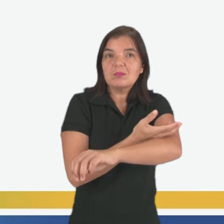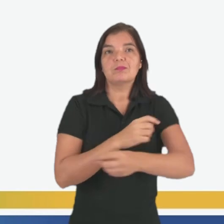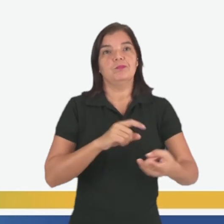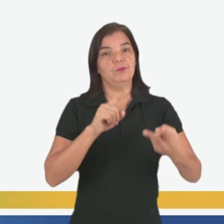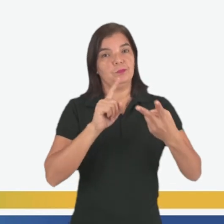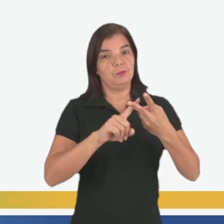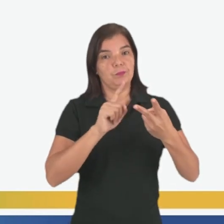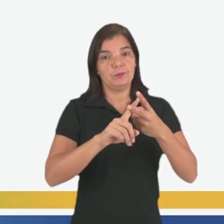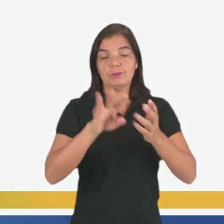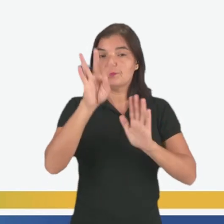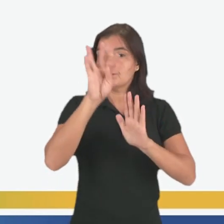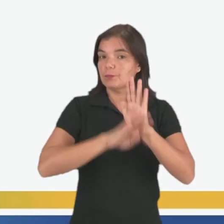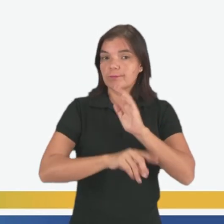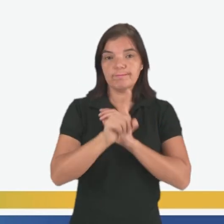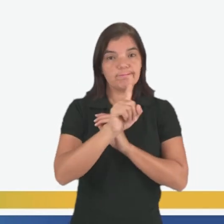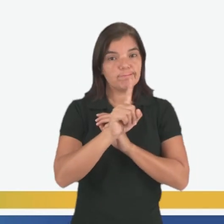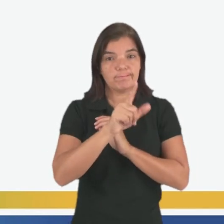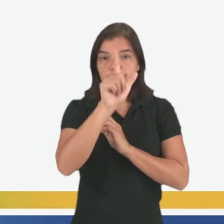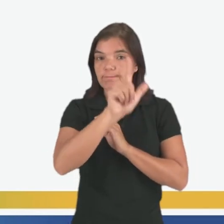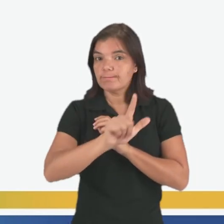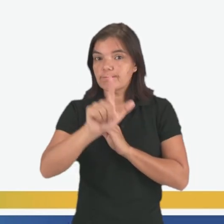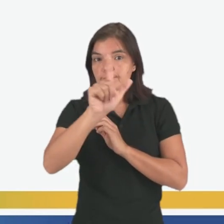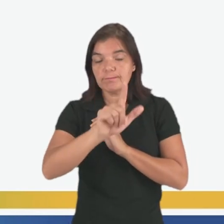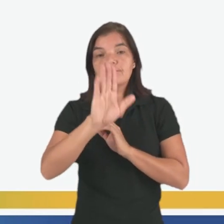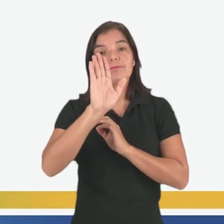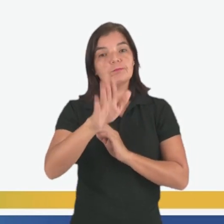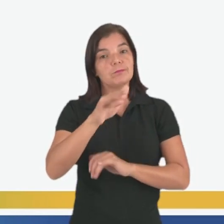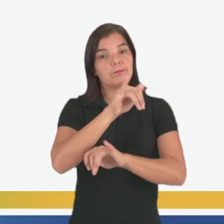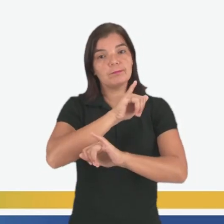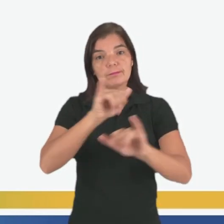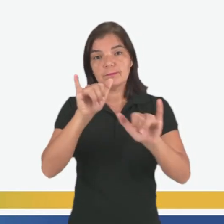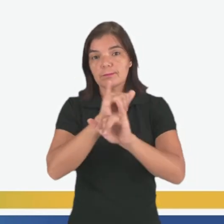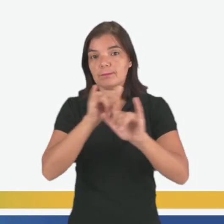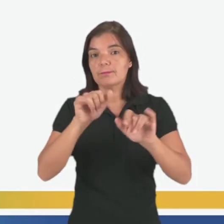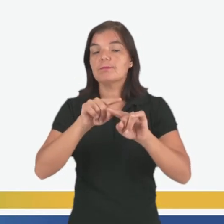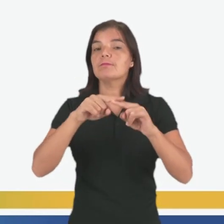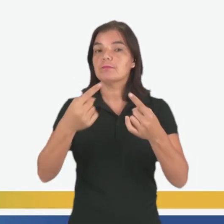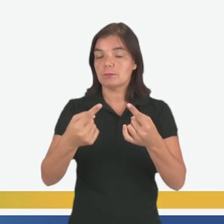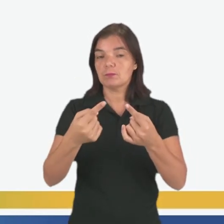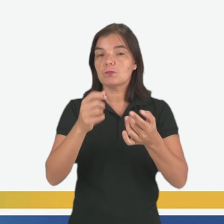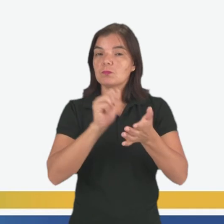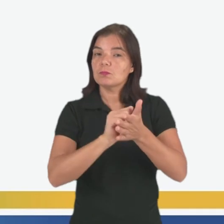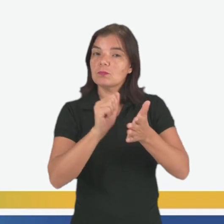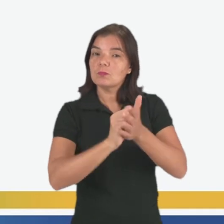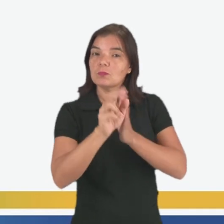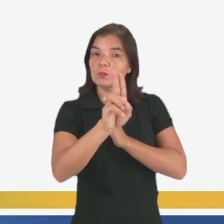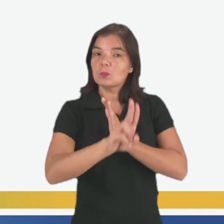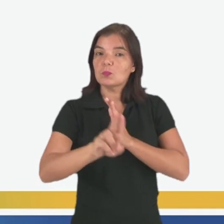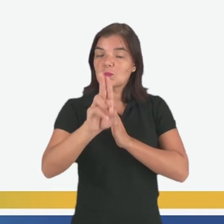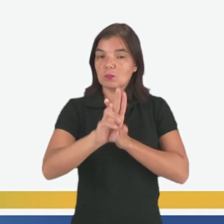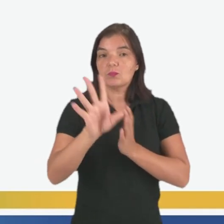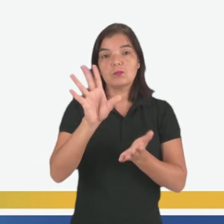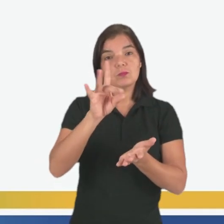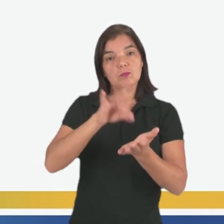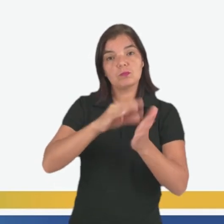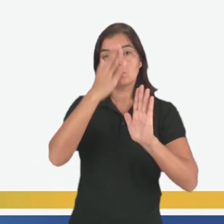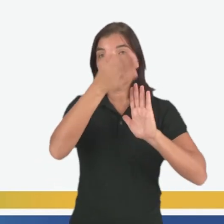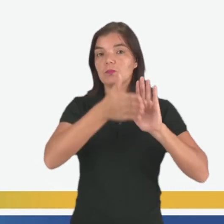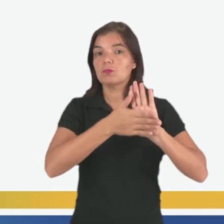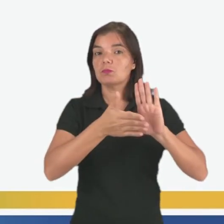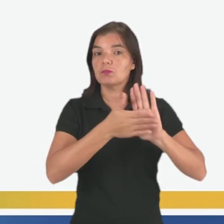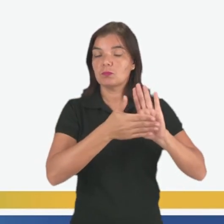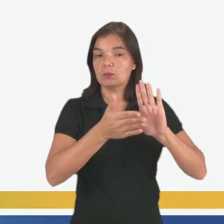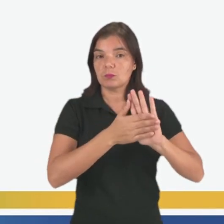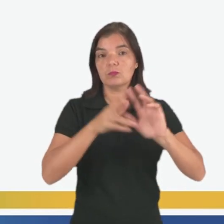Os textos não literários, eles já são informativos, sua composição utiliza fatos para comprovar